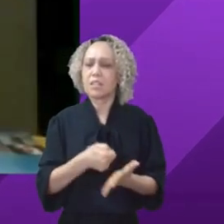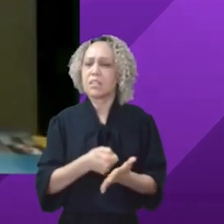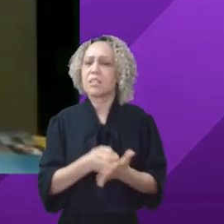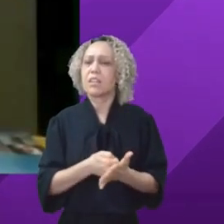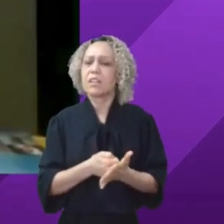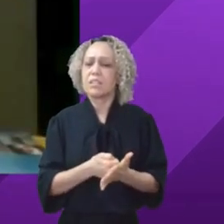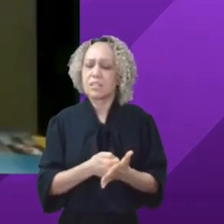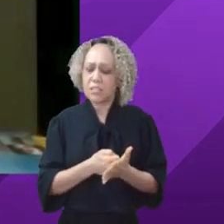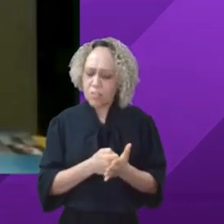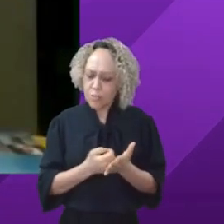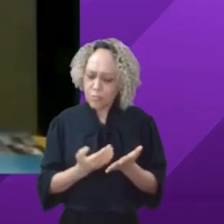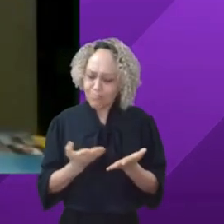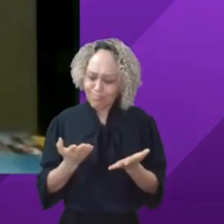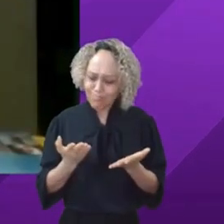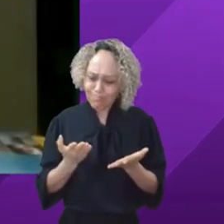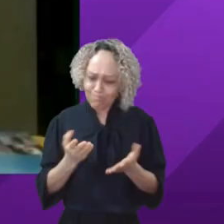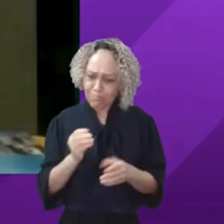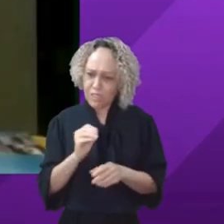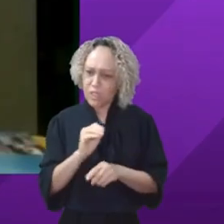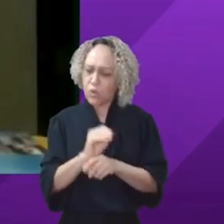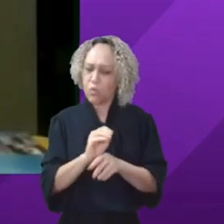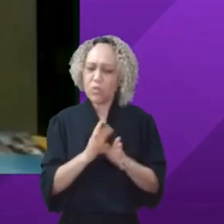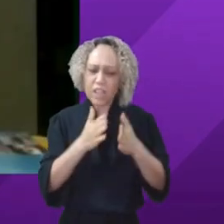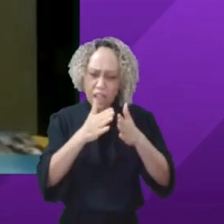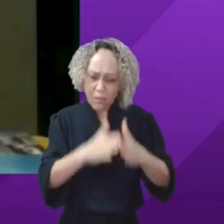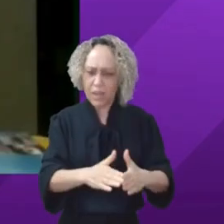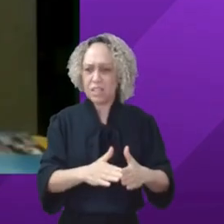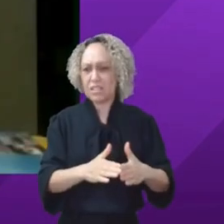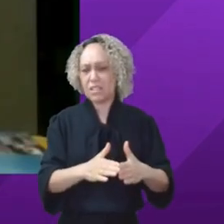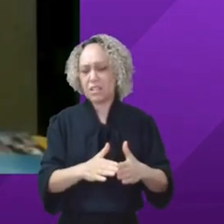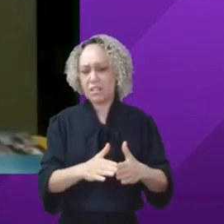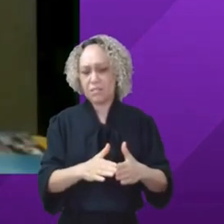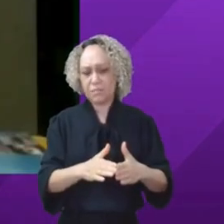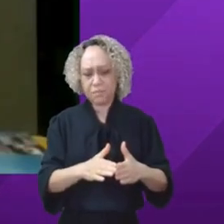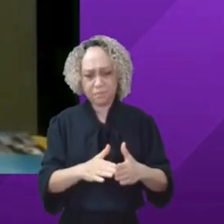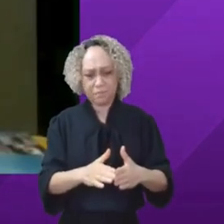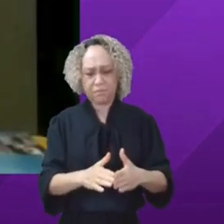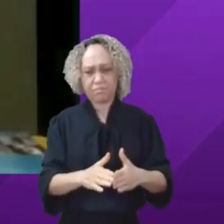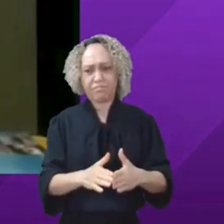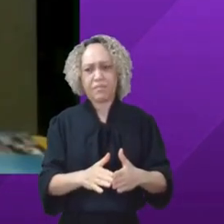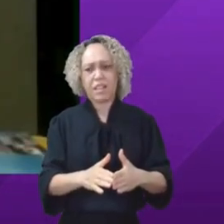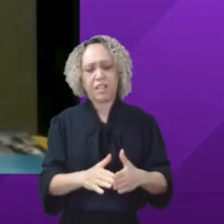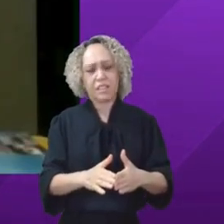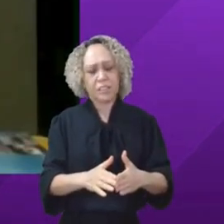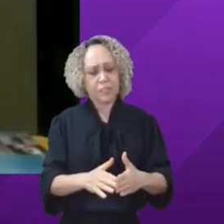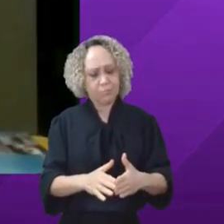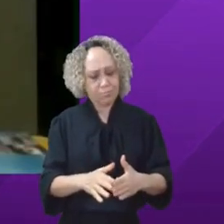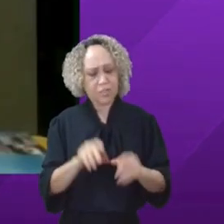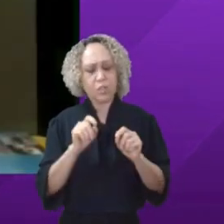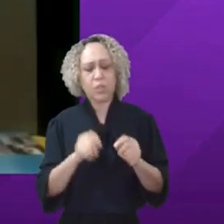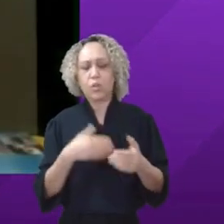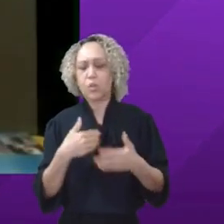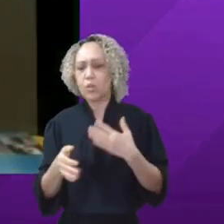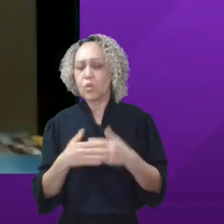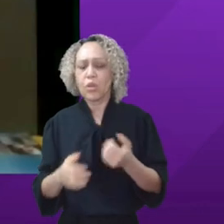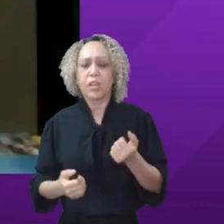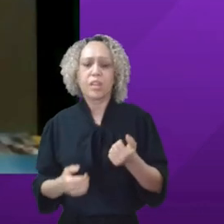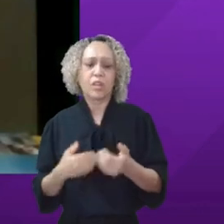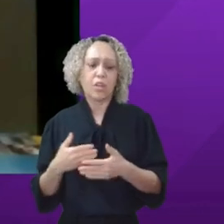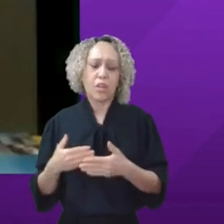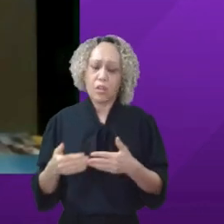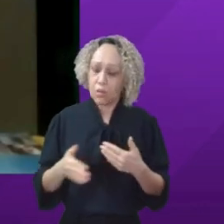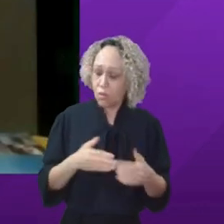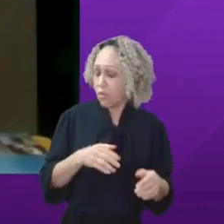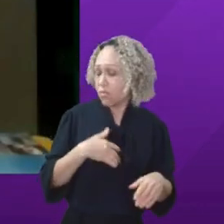de reparação em qualquer situação, em qualquer ato, né, praticado por